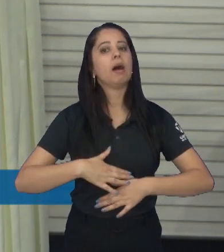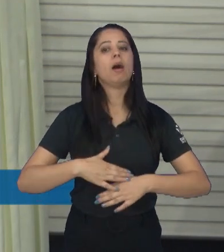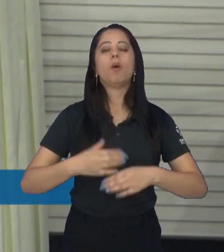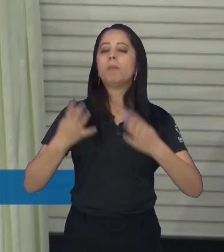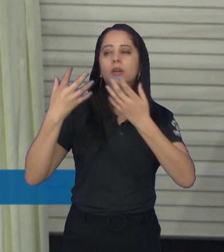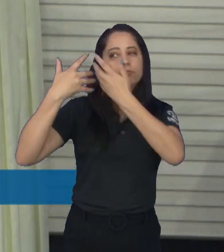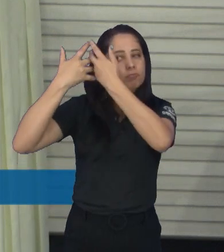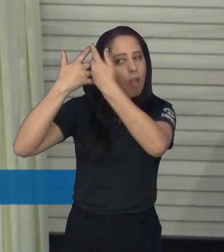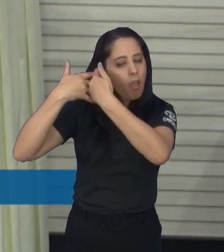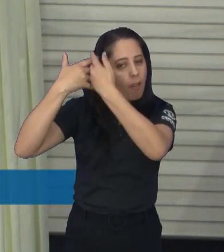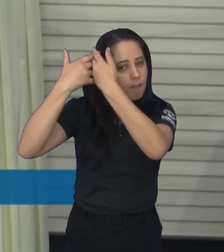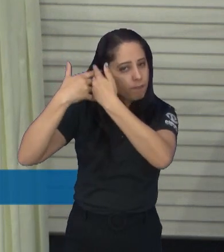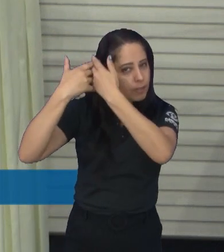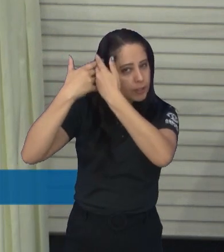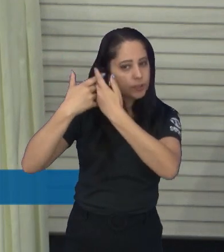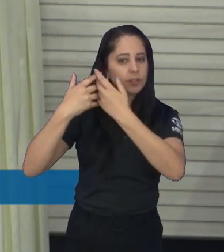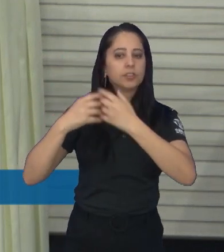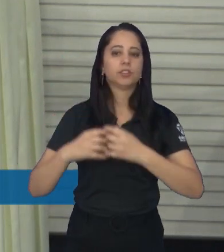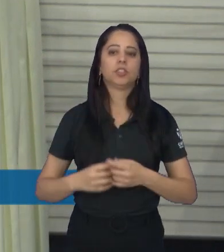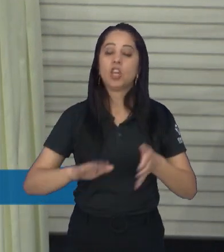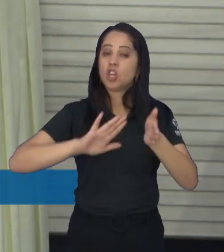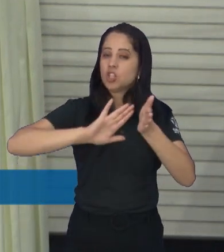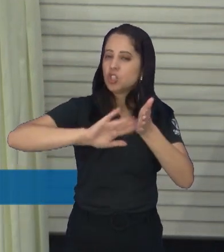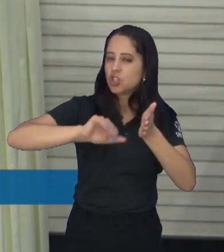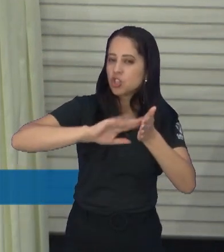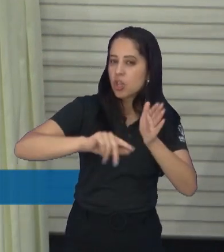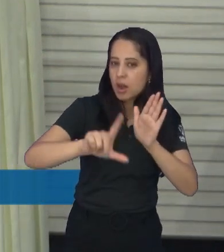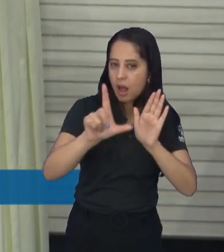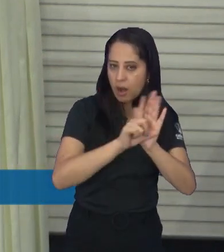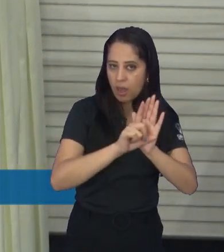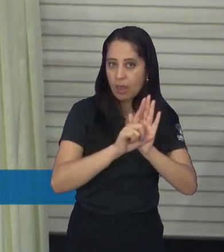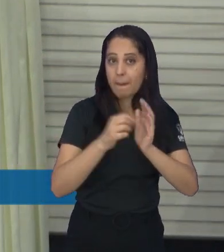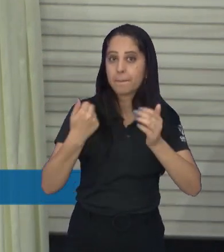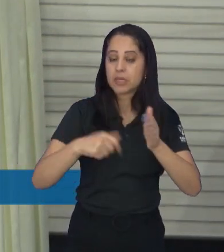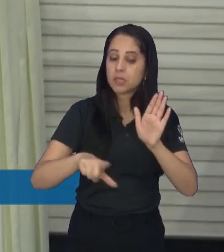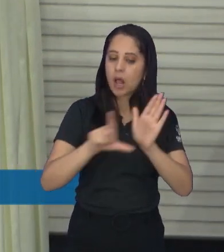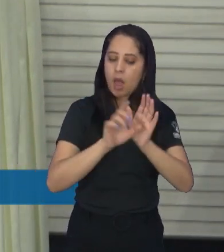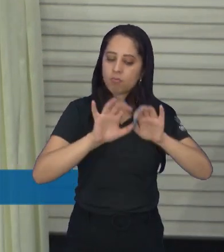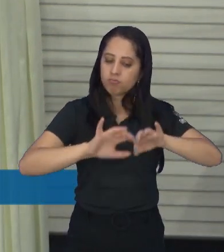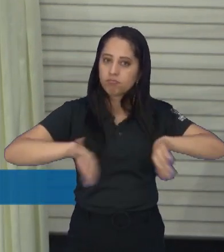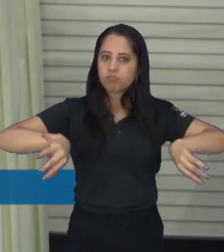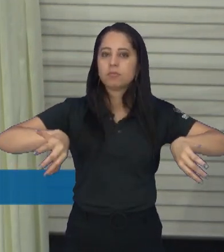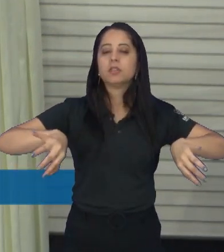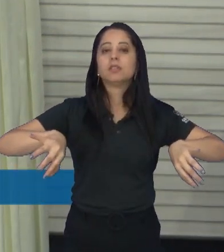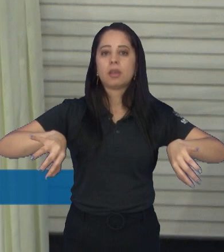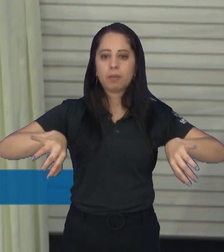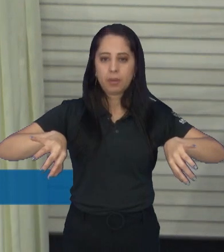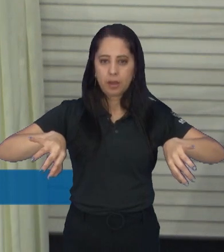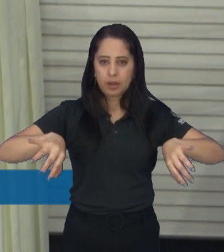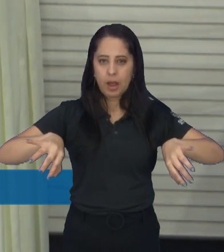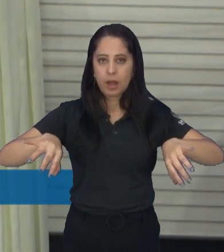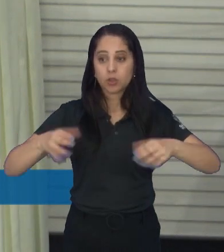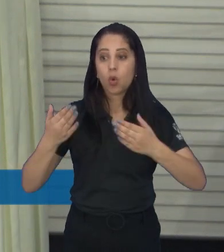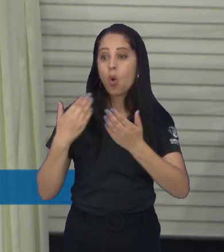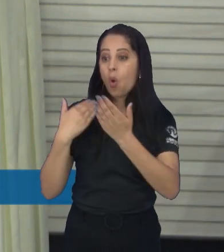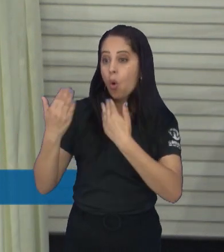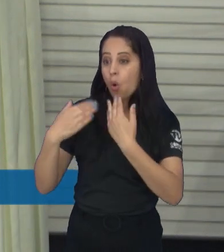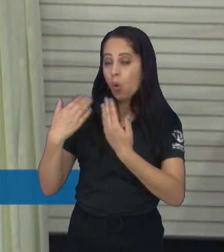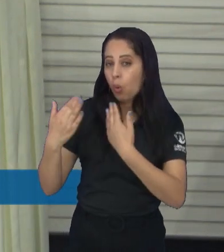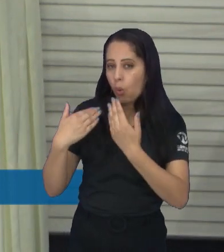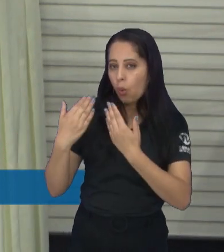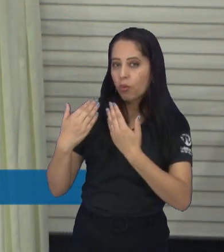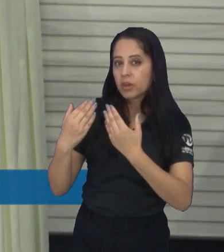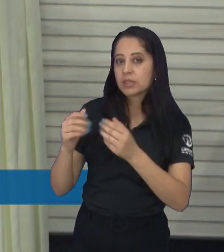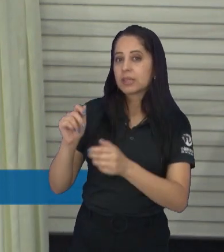retirar desse da Lei fazer uma lei paralela negociar com os músicos negociar com